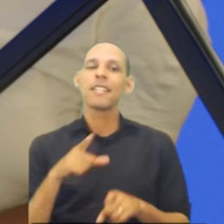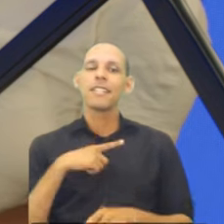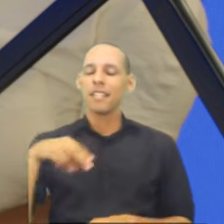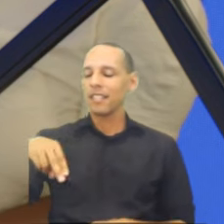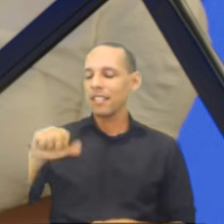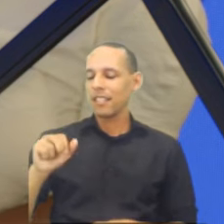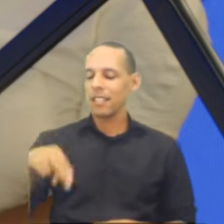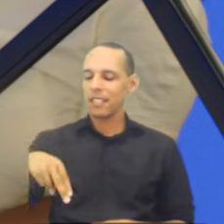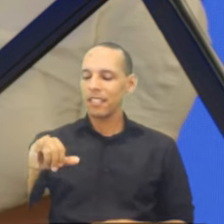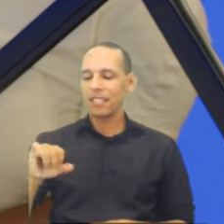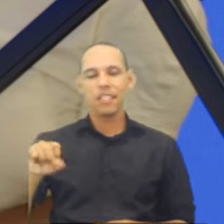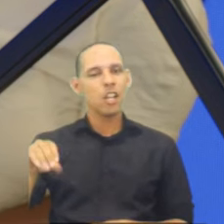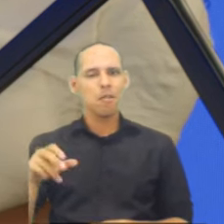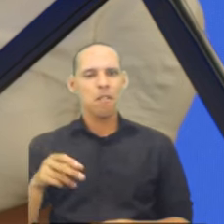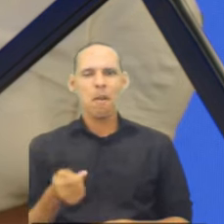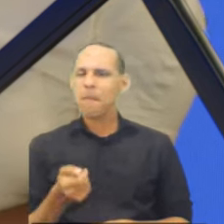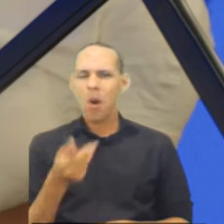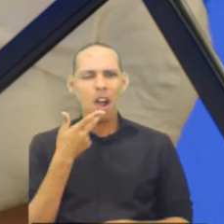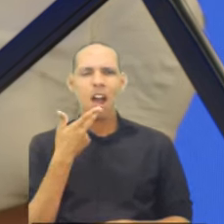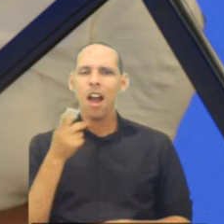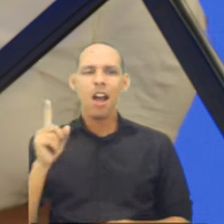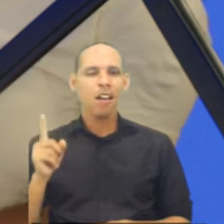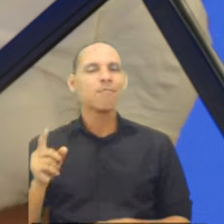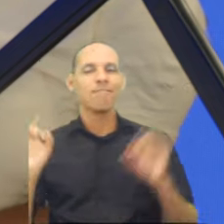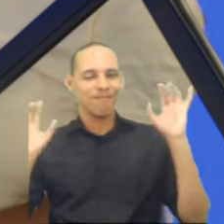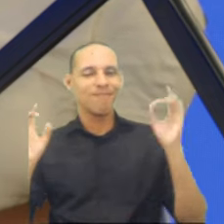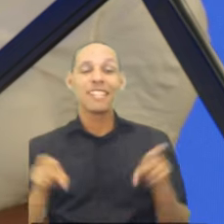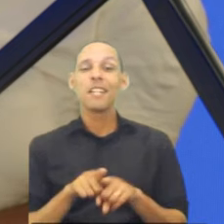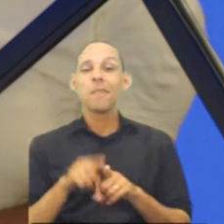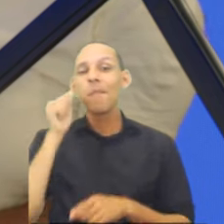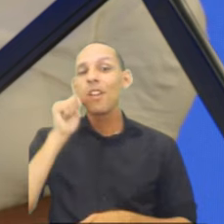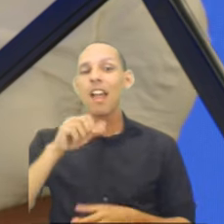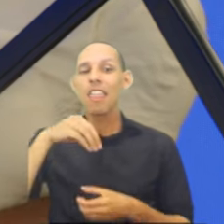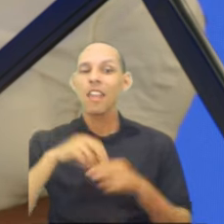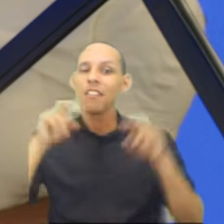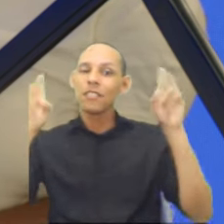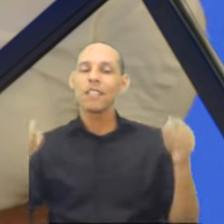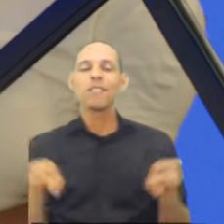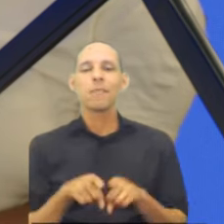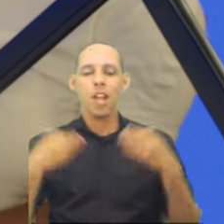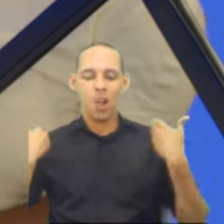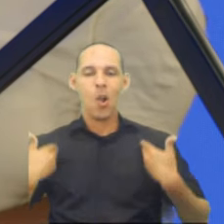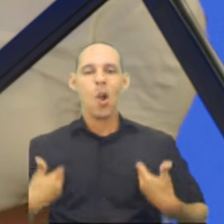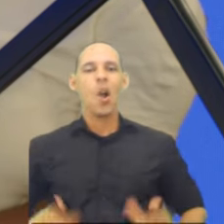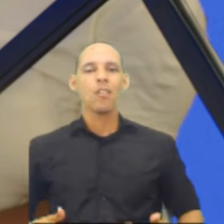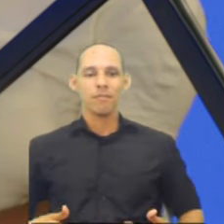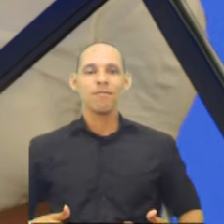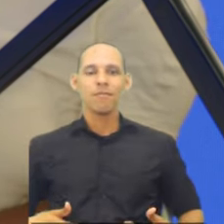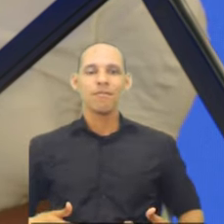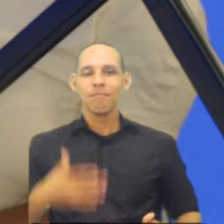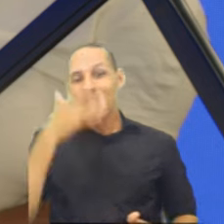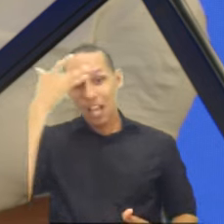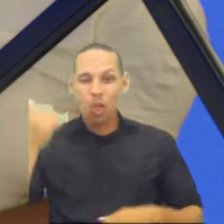o nanismo que é uma coisa que poucas pessoas falam dentro do tema mulheres a gente tá trazendo a questão de Corpos